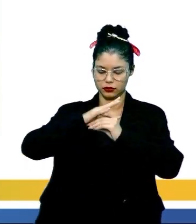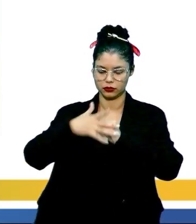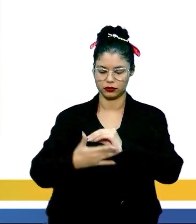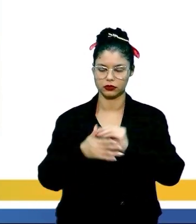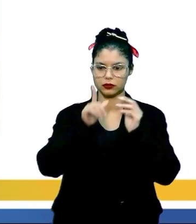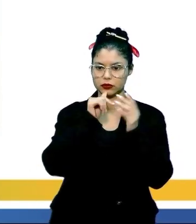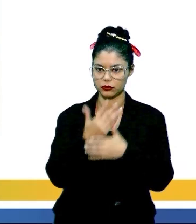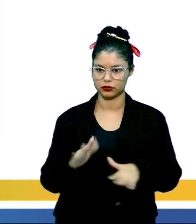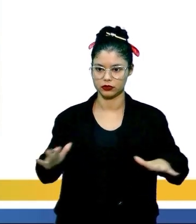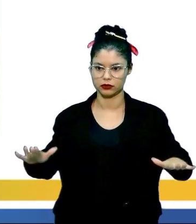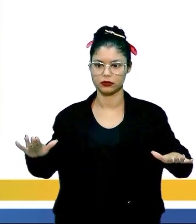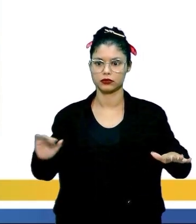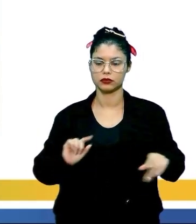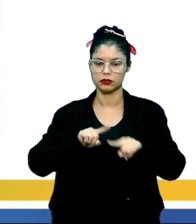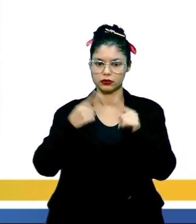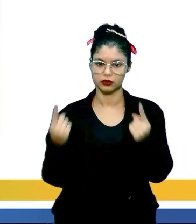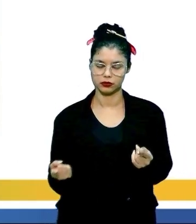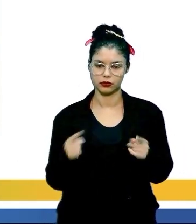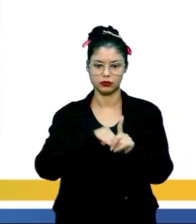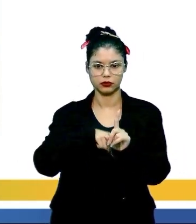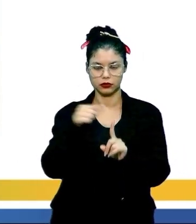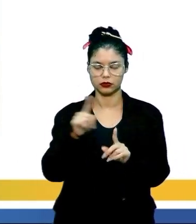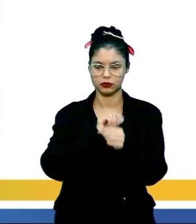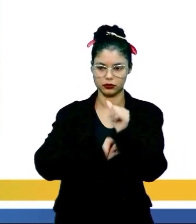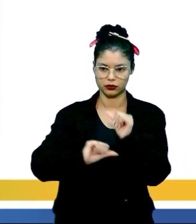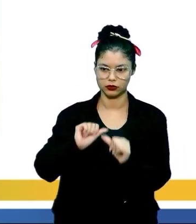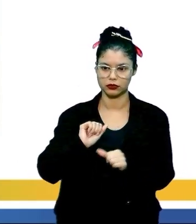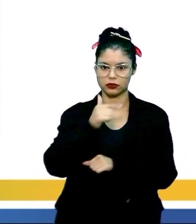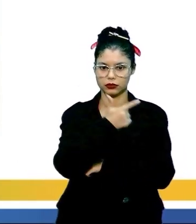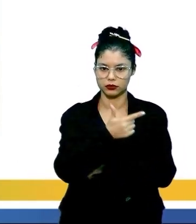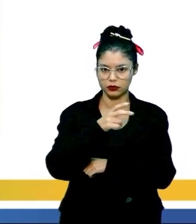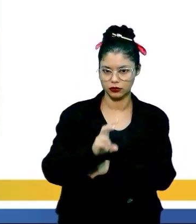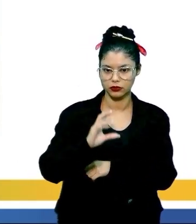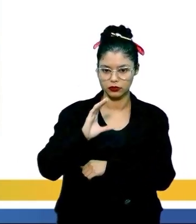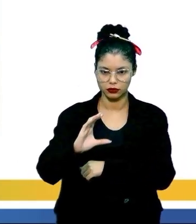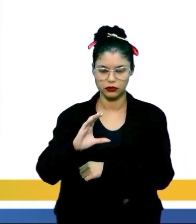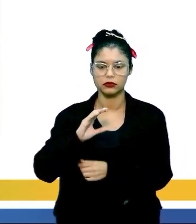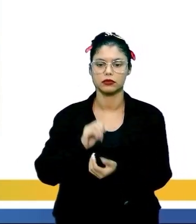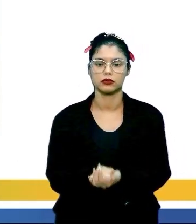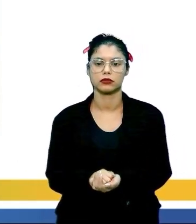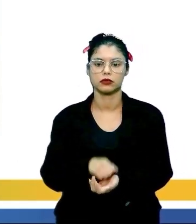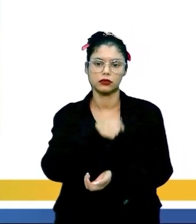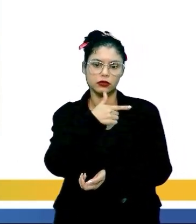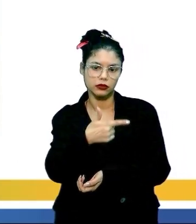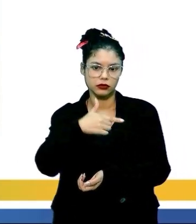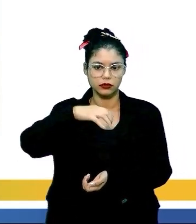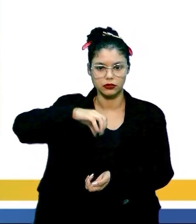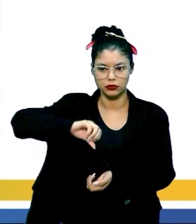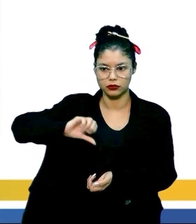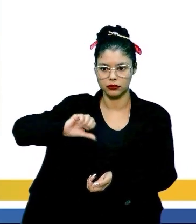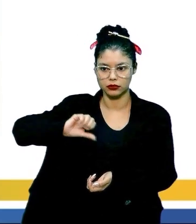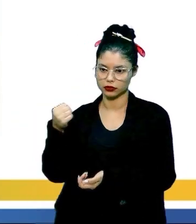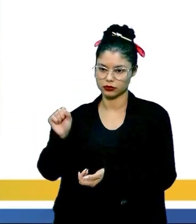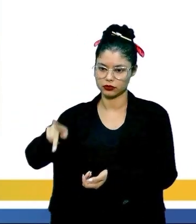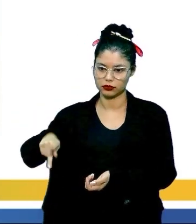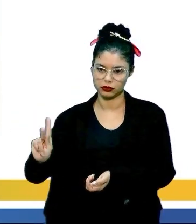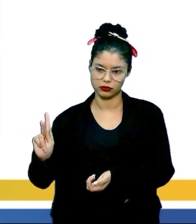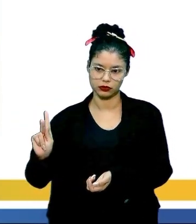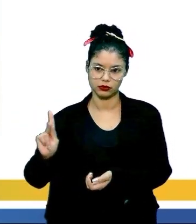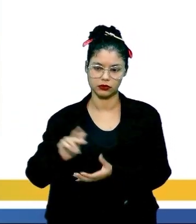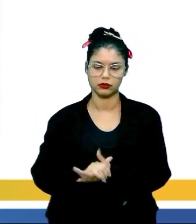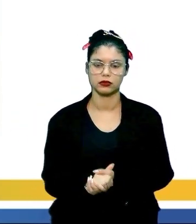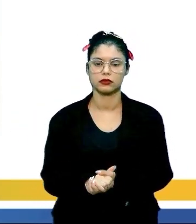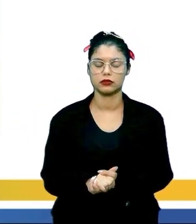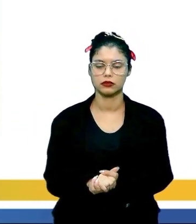do mar, porém, a sua temperatura agora ela passa a ser de 25 graus Celsius. Logo, 25